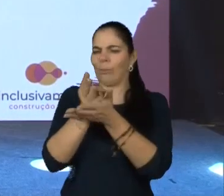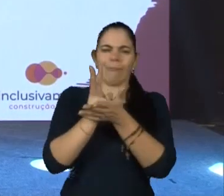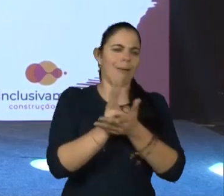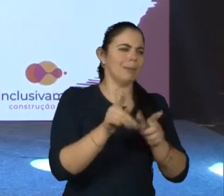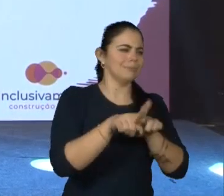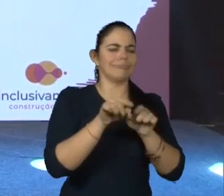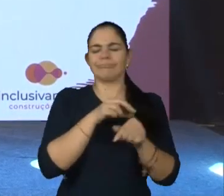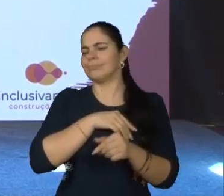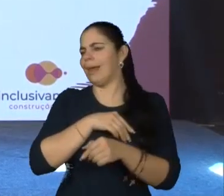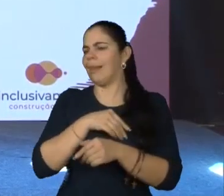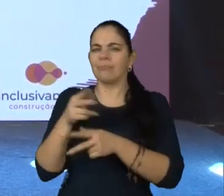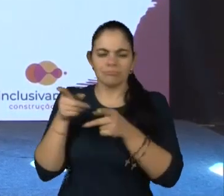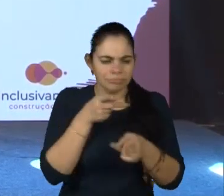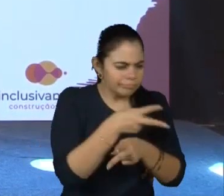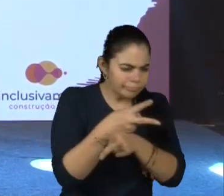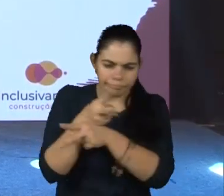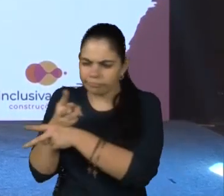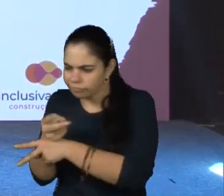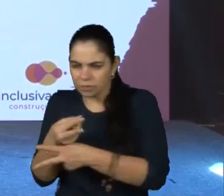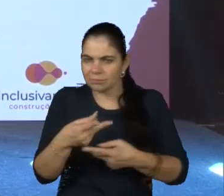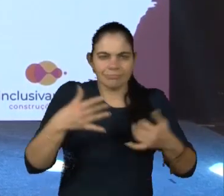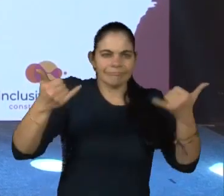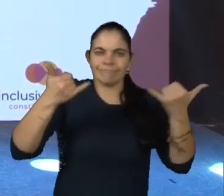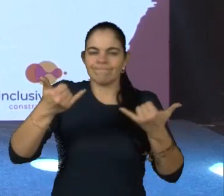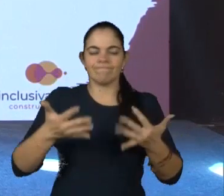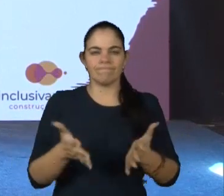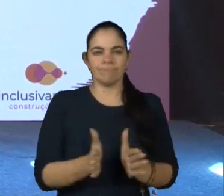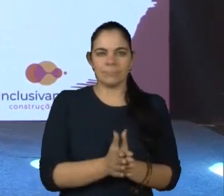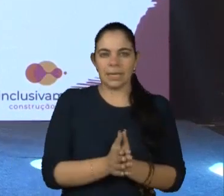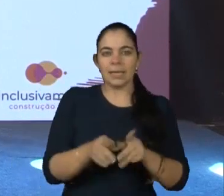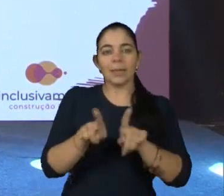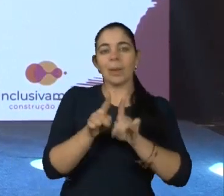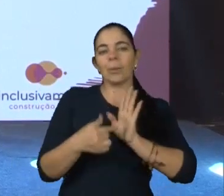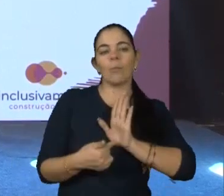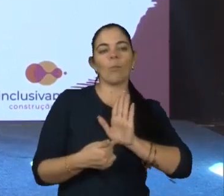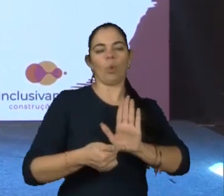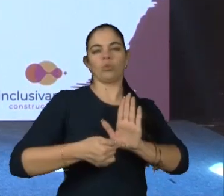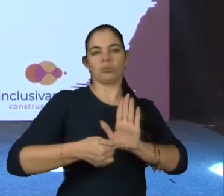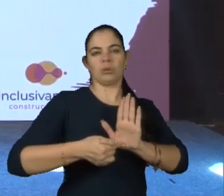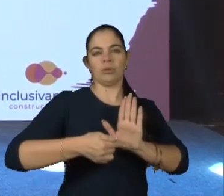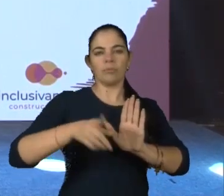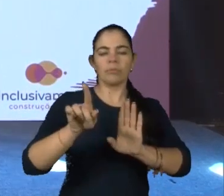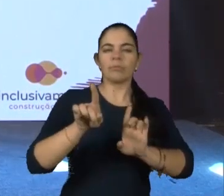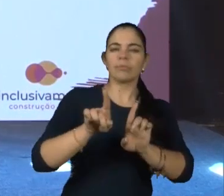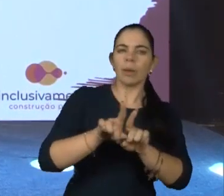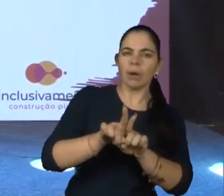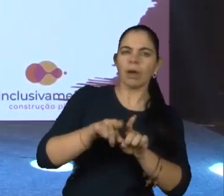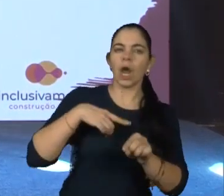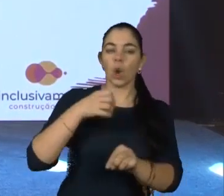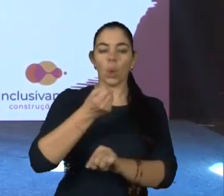Facebook, elas vão atrás. Então, assim, e reflete também que esses grupos onde foram encaminhadas